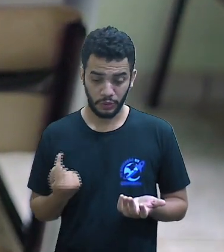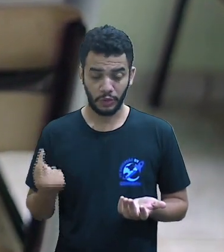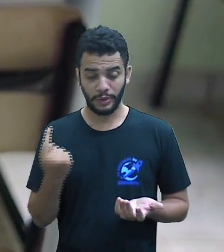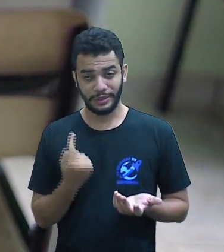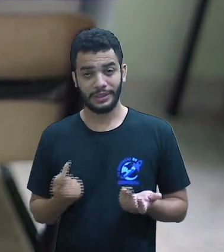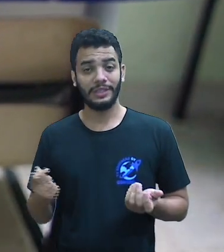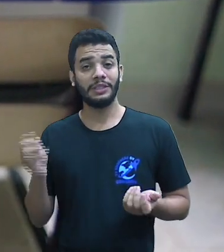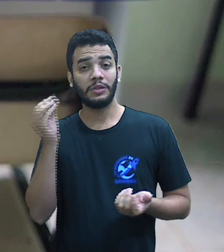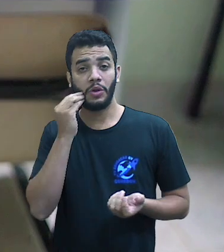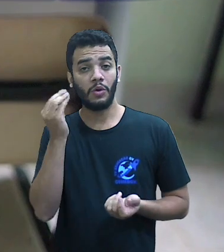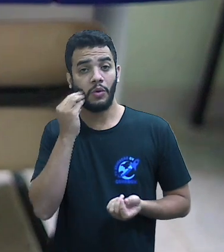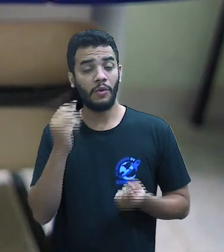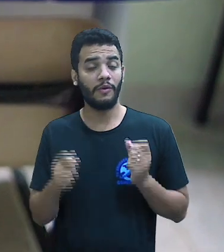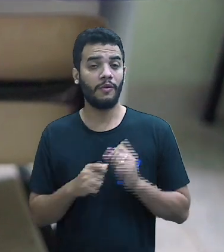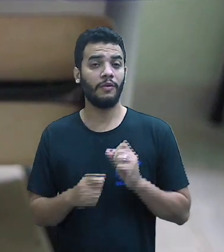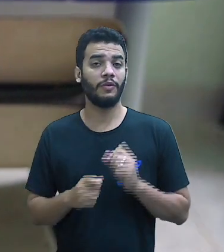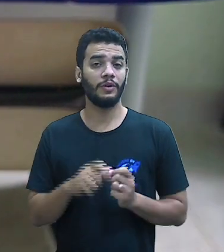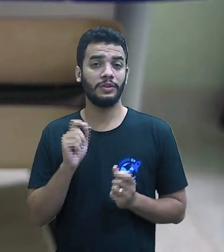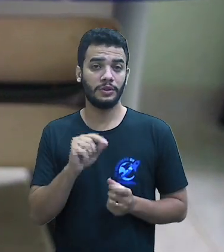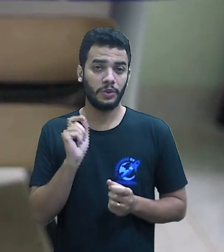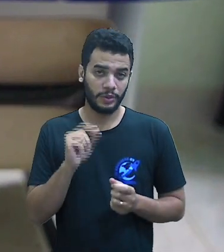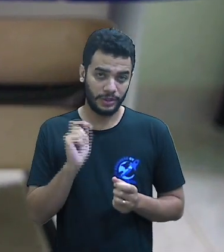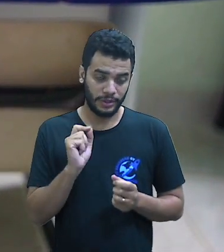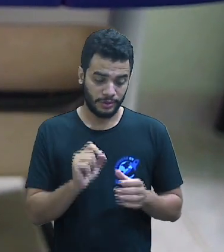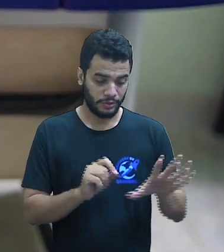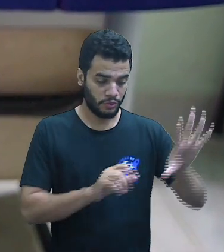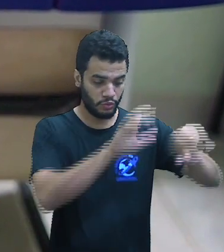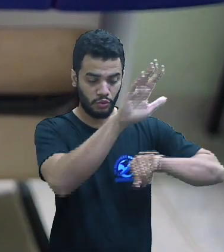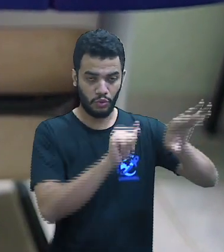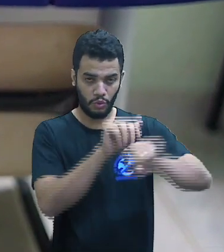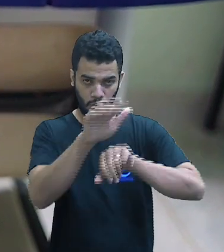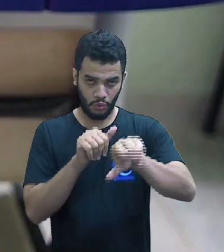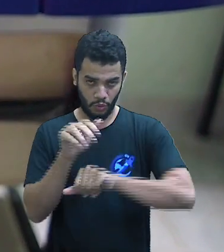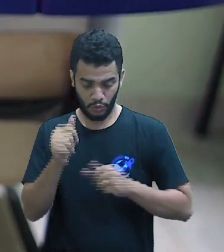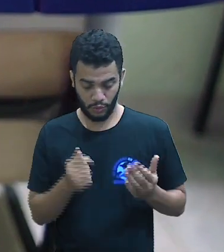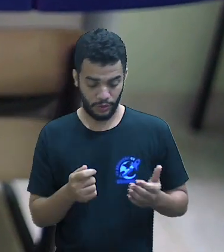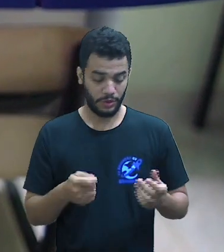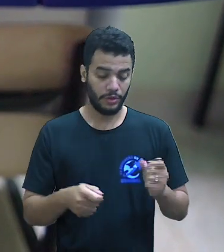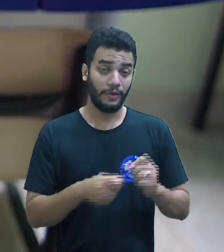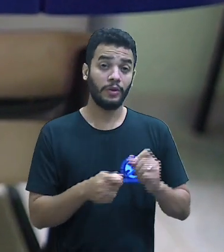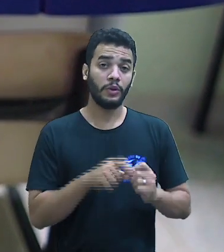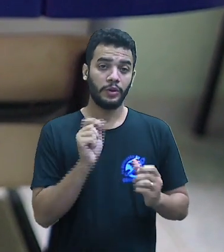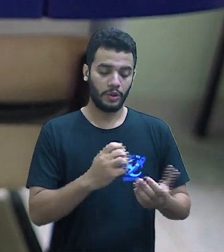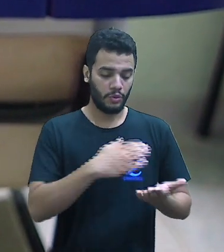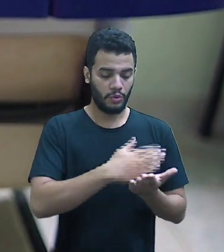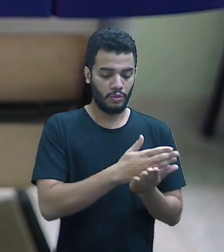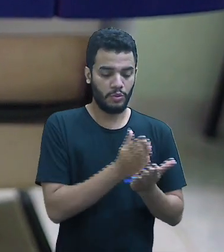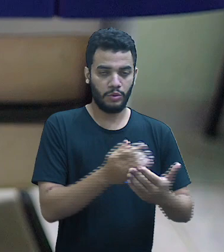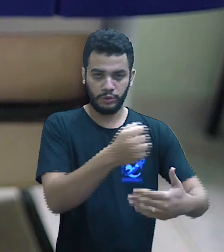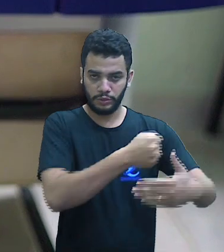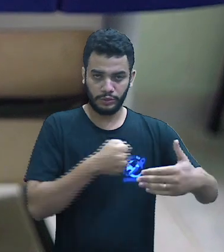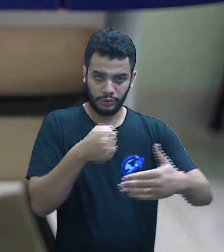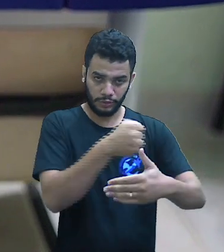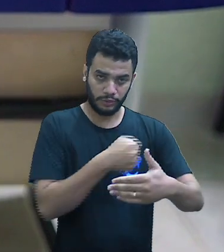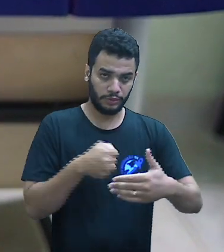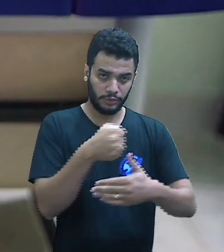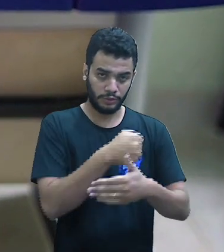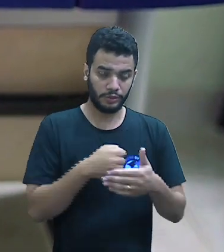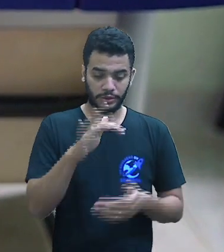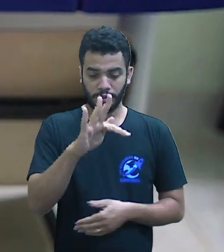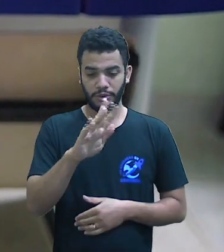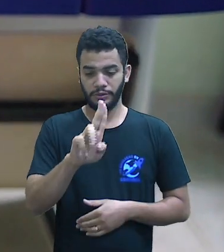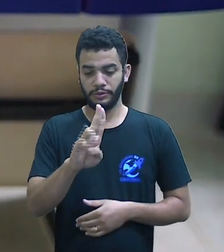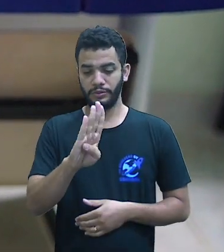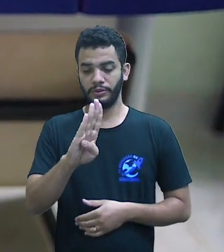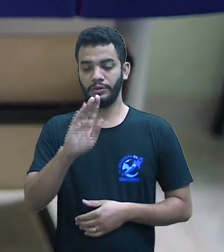sozinha, e aí fez um bolo de fubá. E aí, a galinha falou assim: vocês